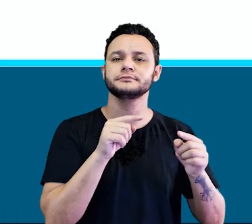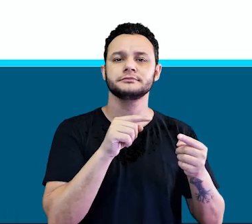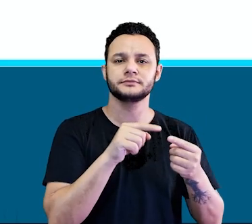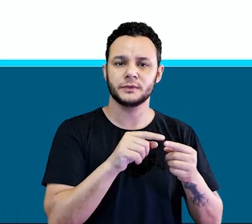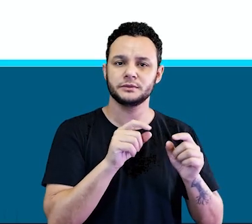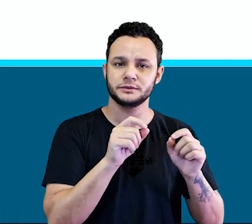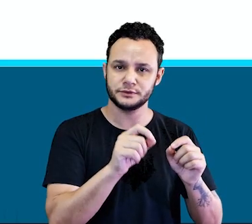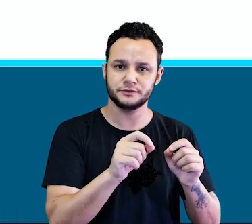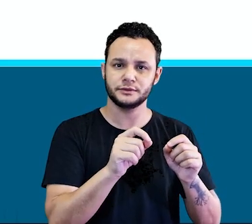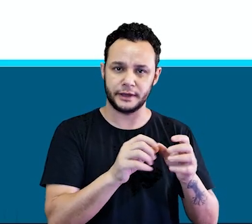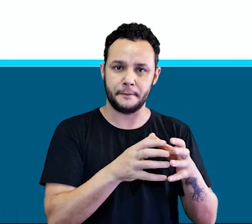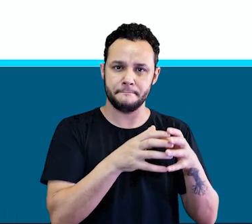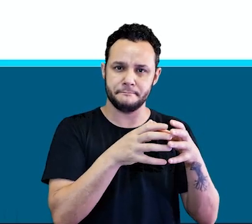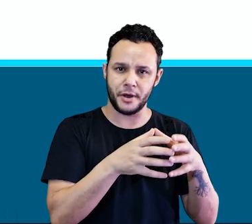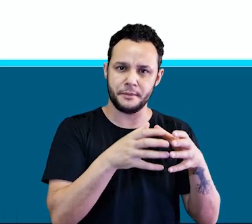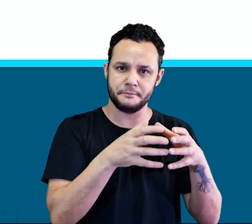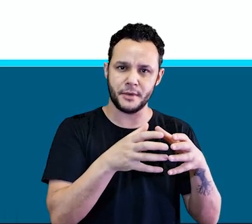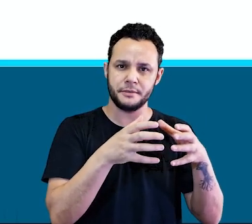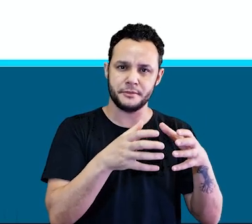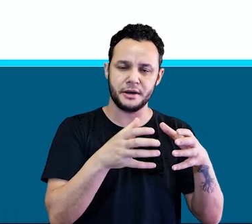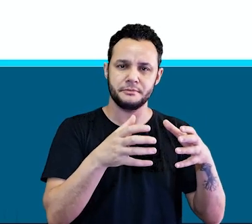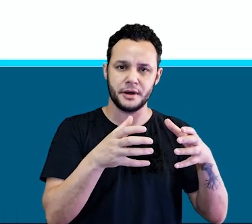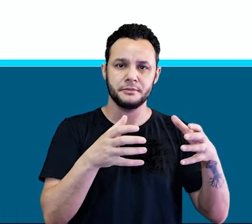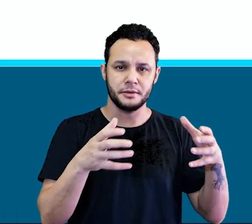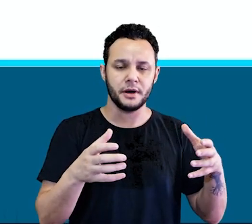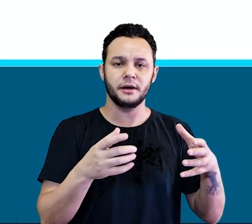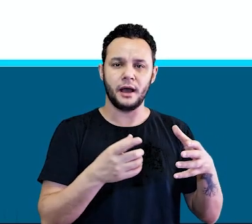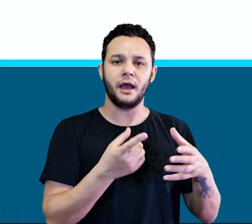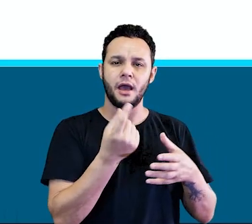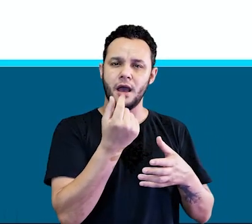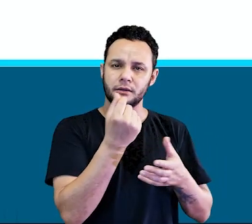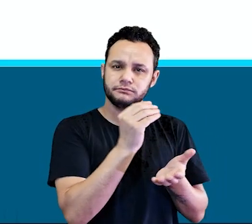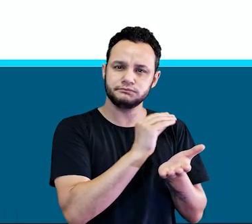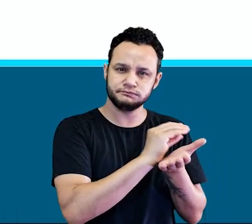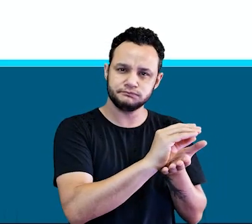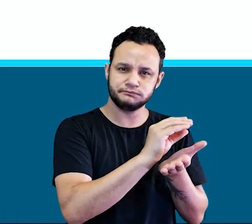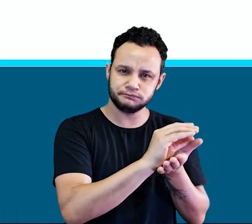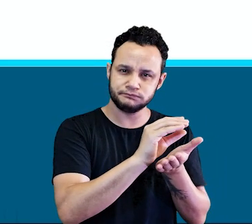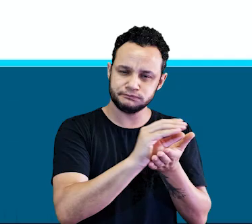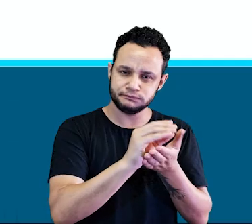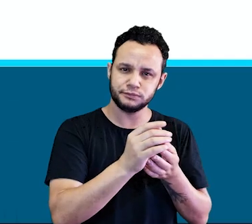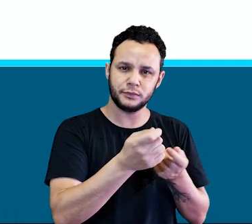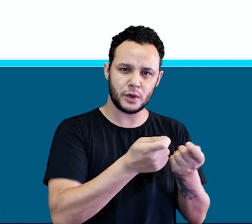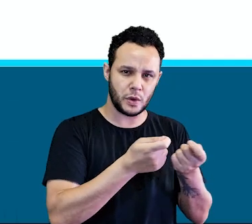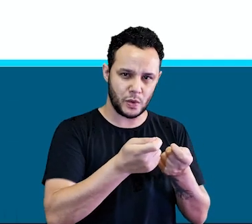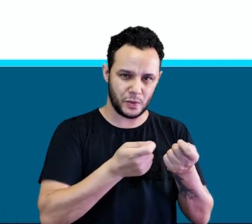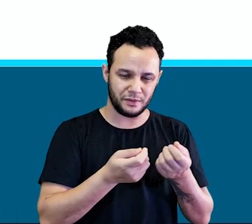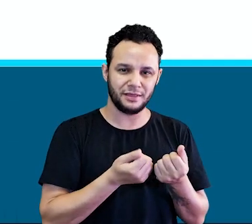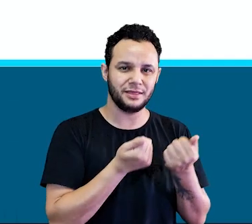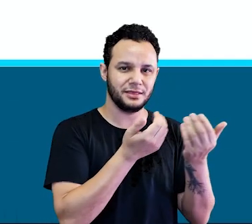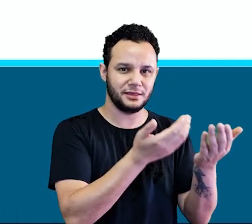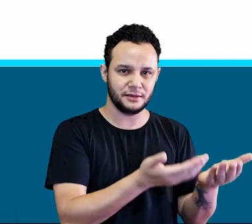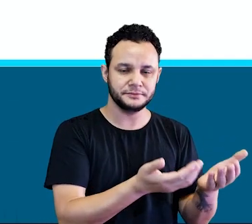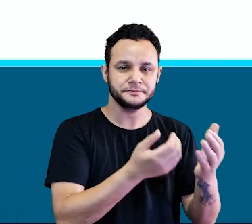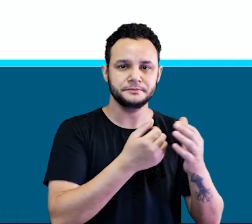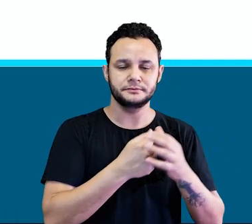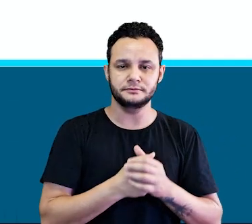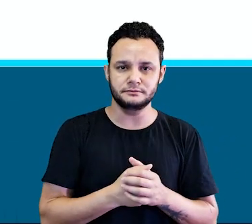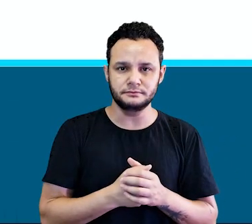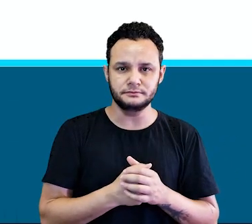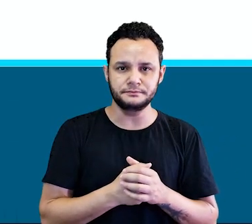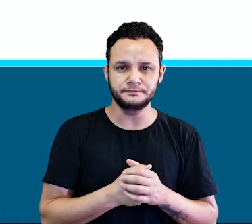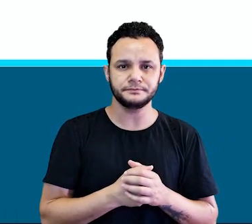né? E a gente tem também uma ampliação, né, da complementação de recursos da União para o